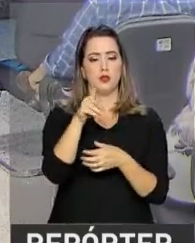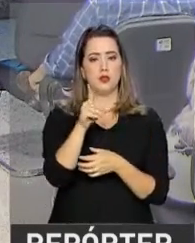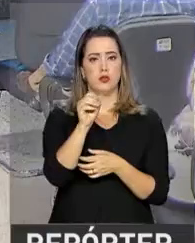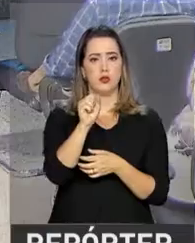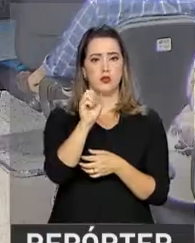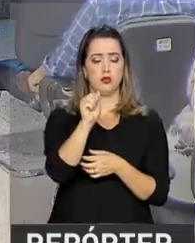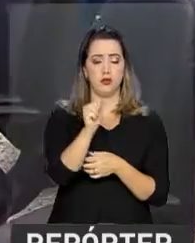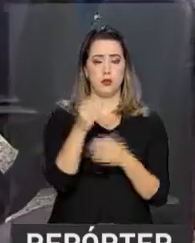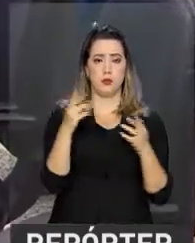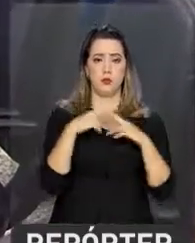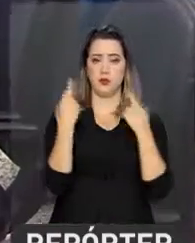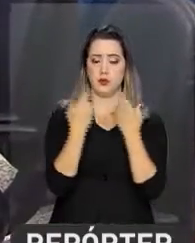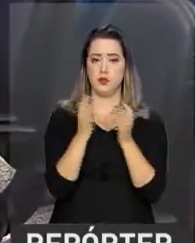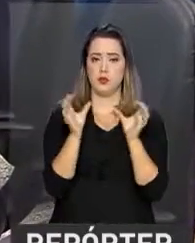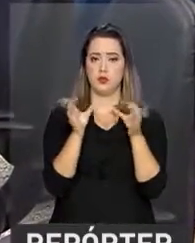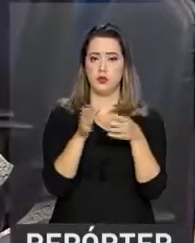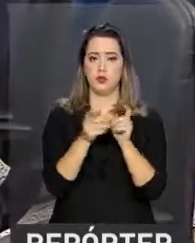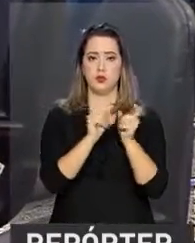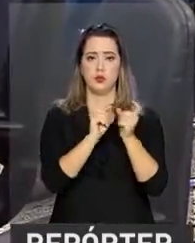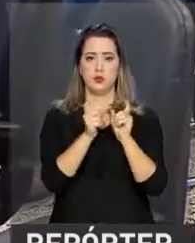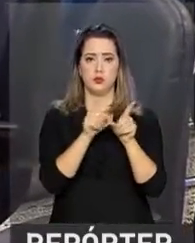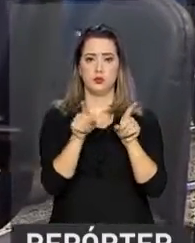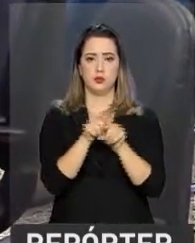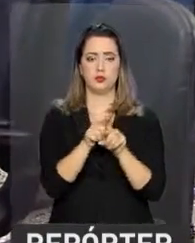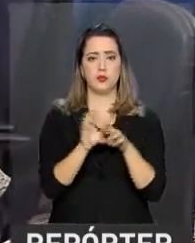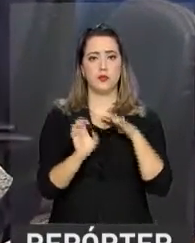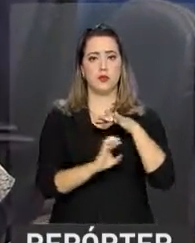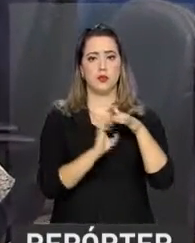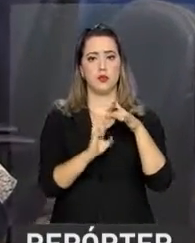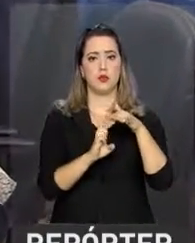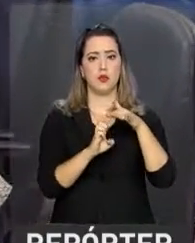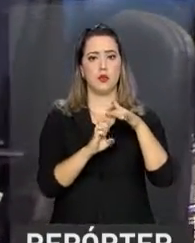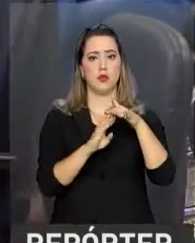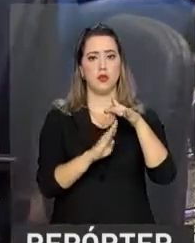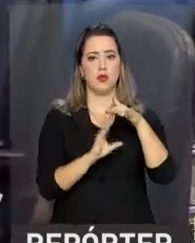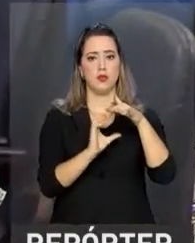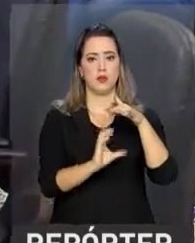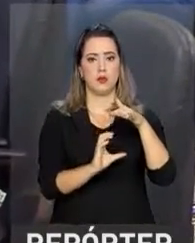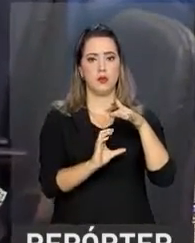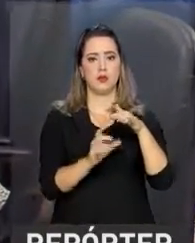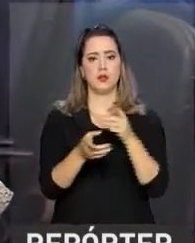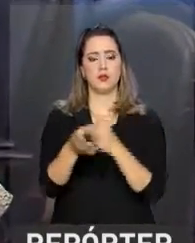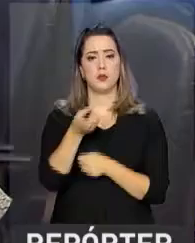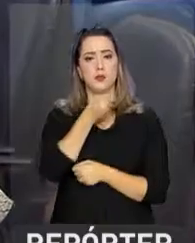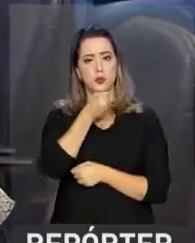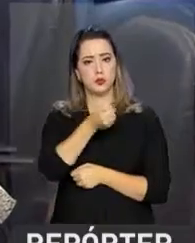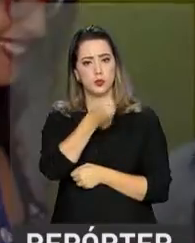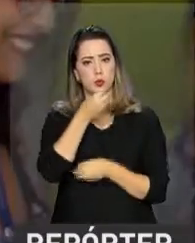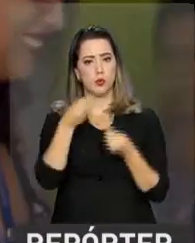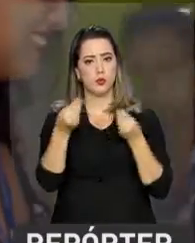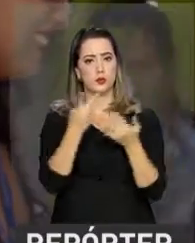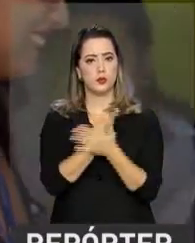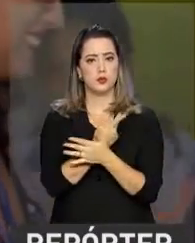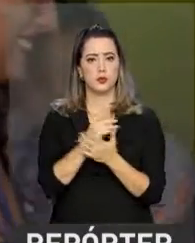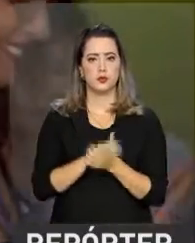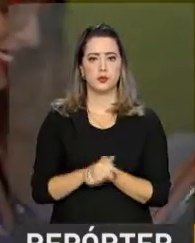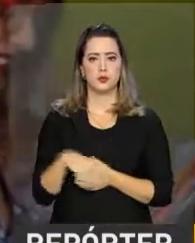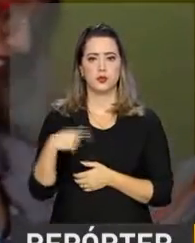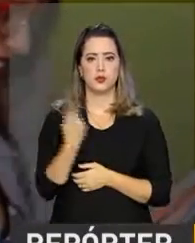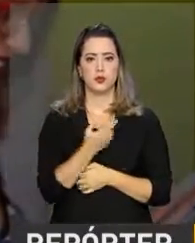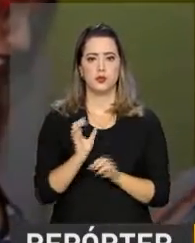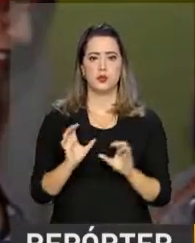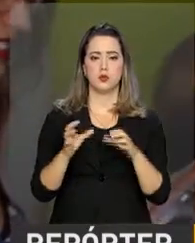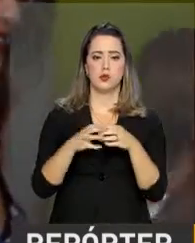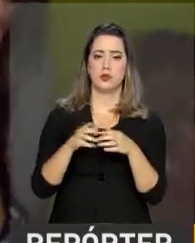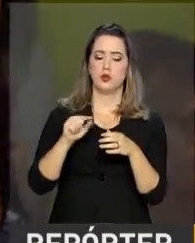se reuniram hoje com gestores e jornalistas da Empresa Brasil de Comunicação para discutir a cobertura do fórum. A gente está falando da maior